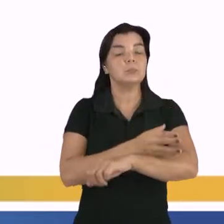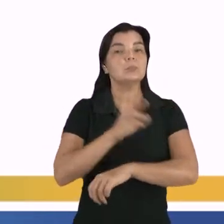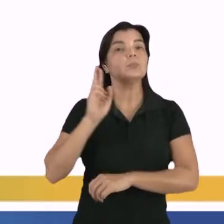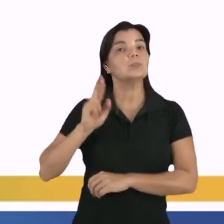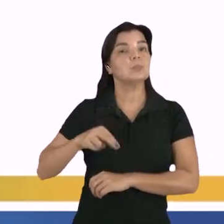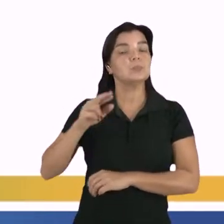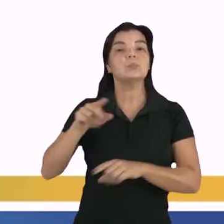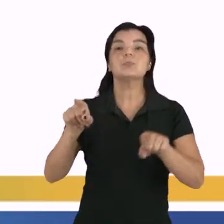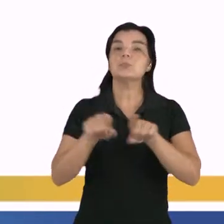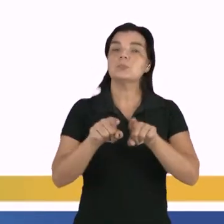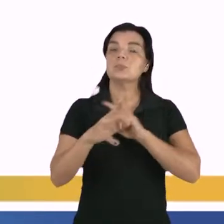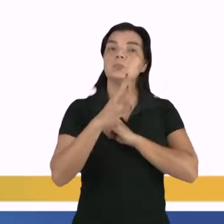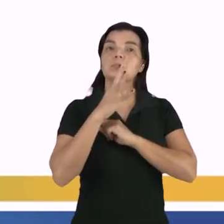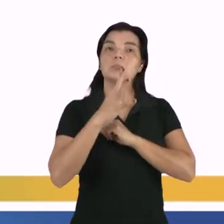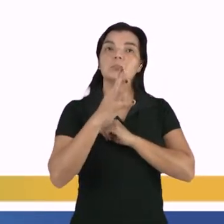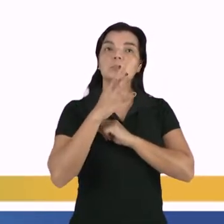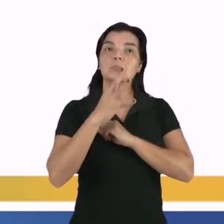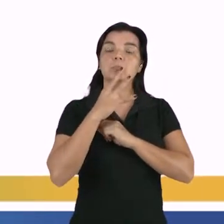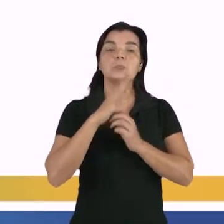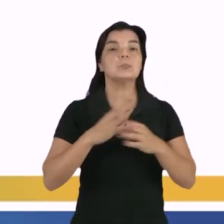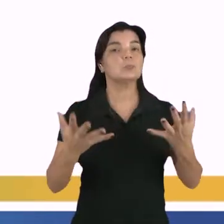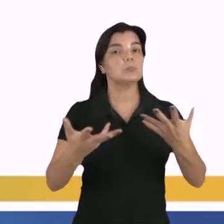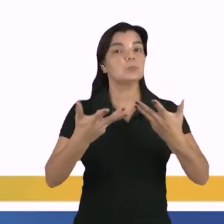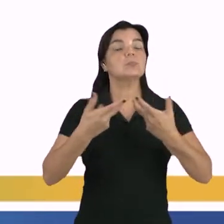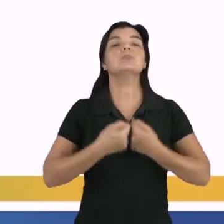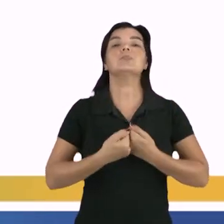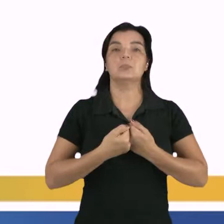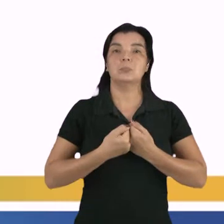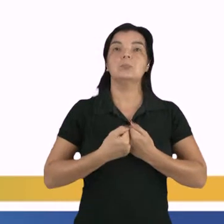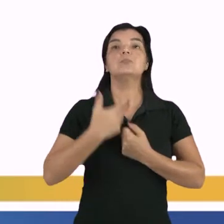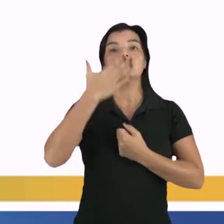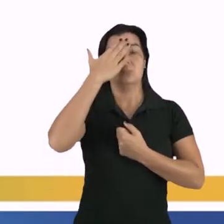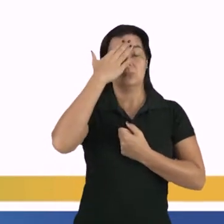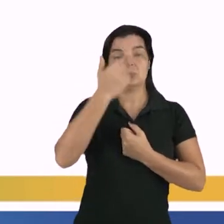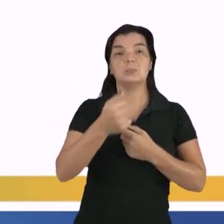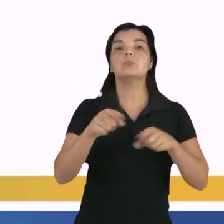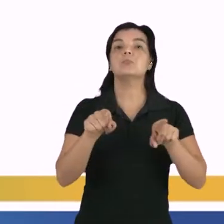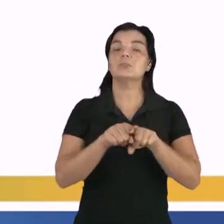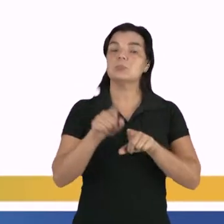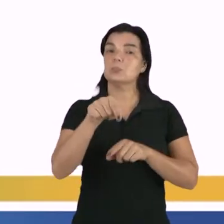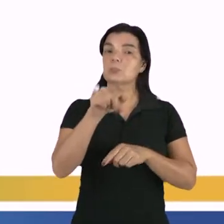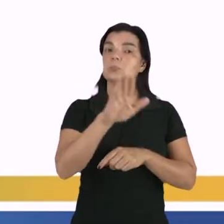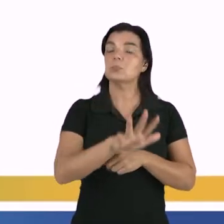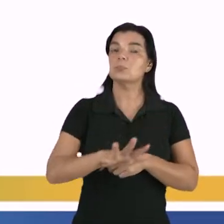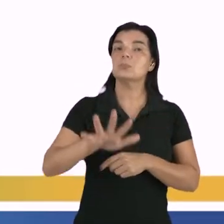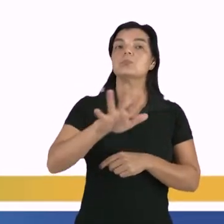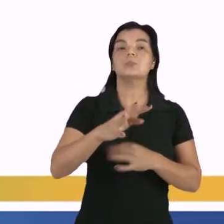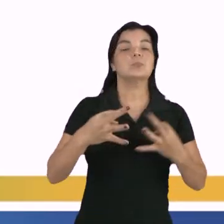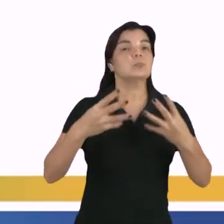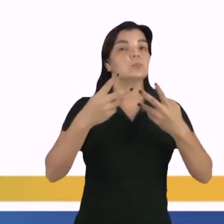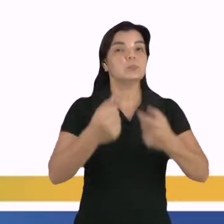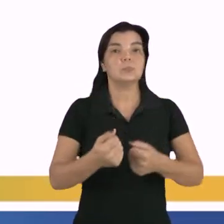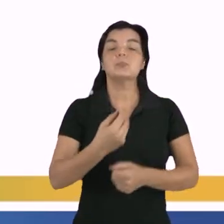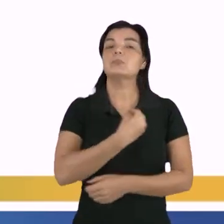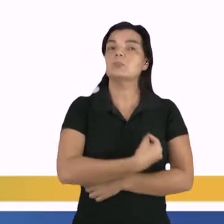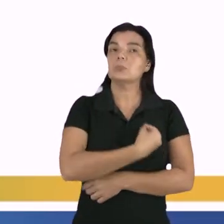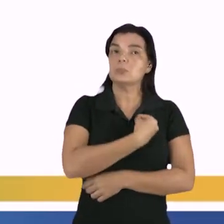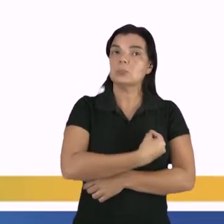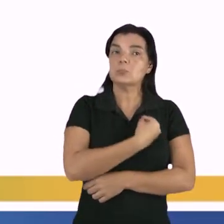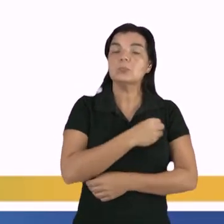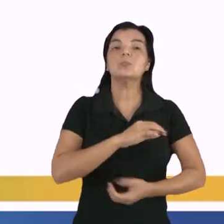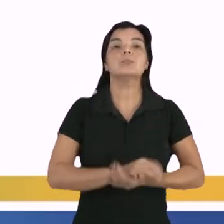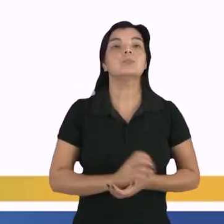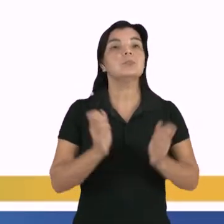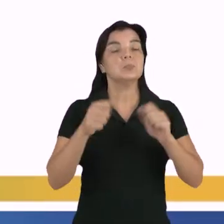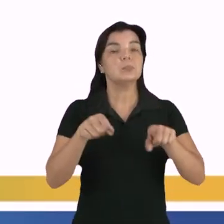da razão, do conhecimento, a minha capacidade de discernir, e que ela é universal, ela vale para todos os seres